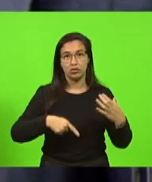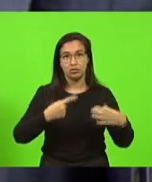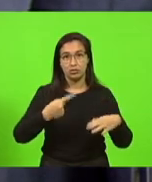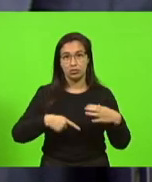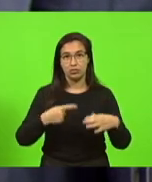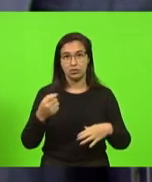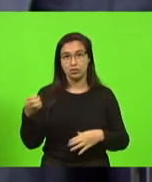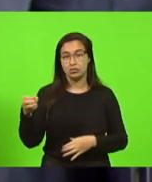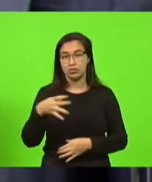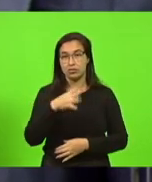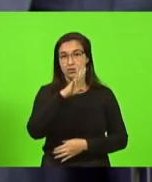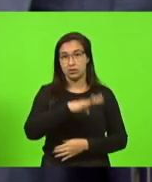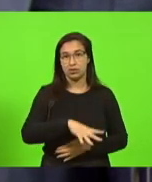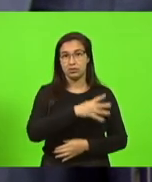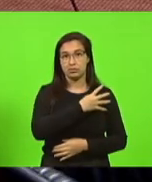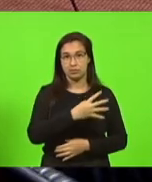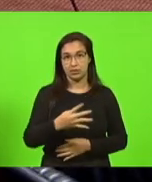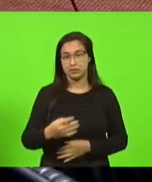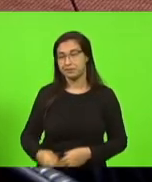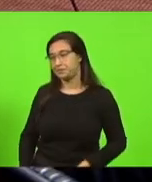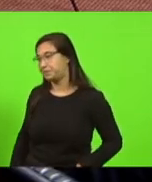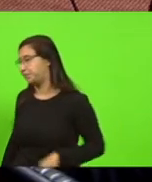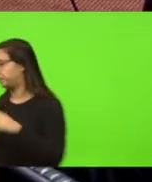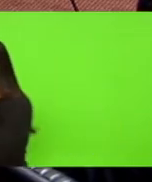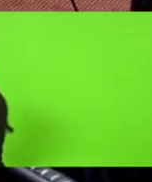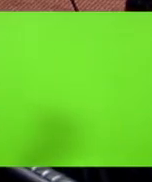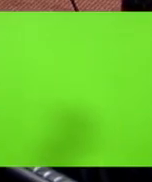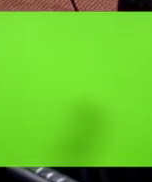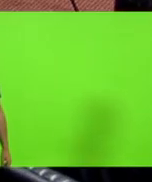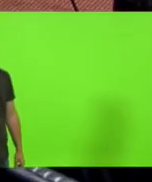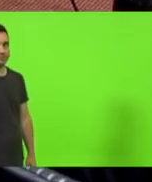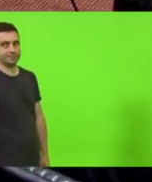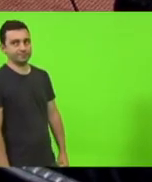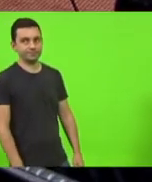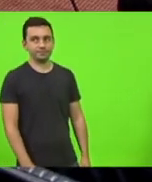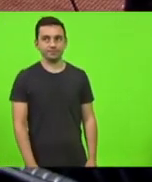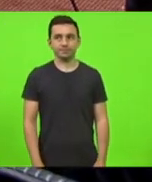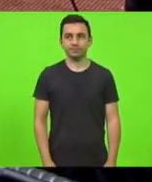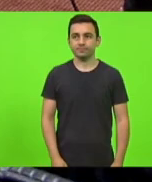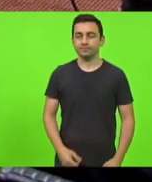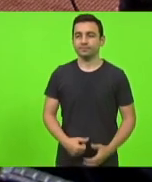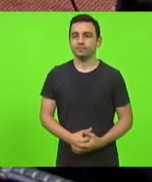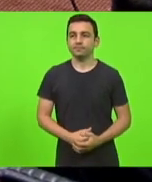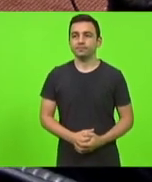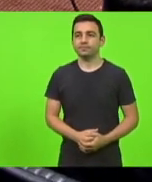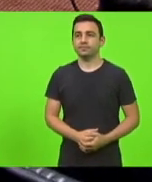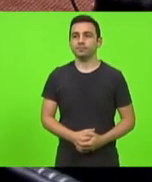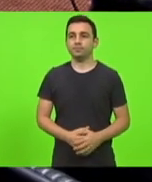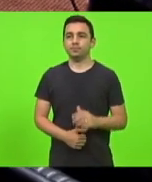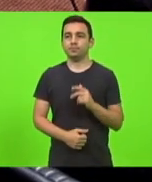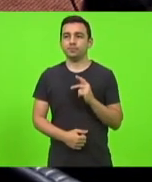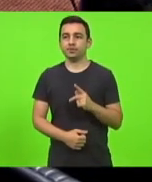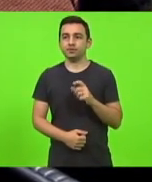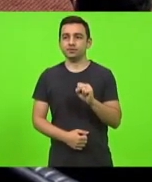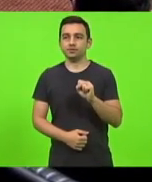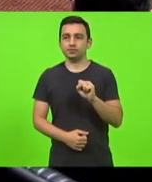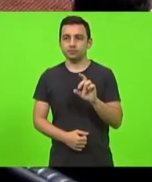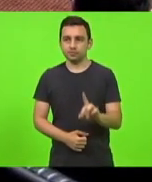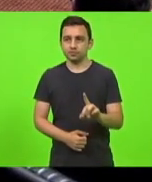Então, portanto, eu vou me abster também. Senhor presidente, vou orientar o PSD, para encaminhamento de voto. Sim,